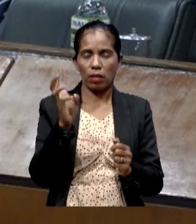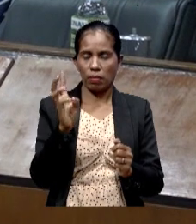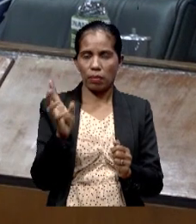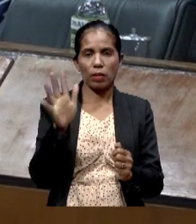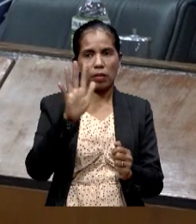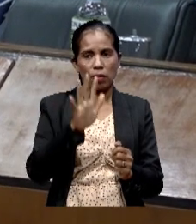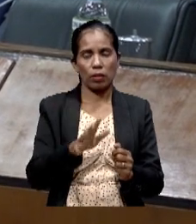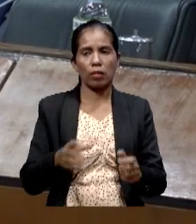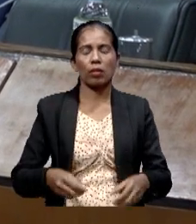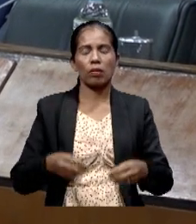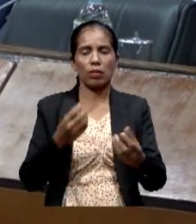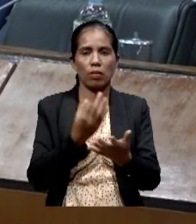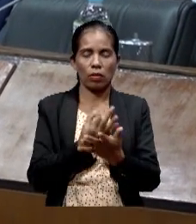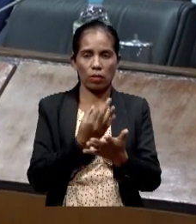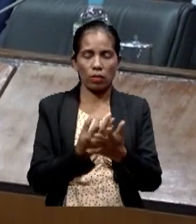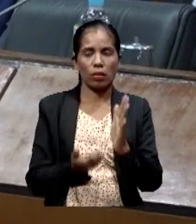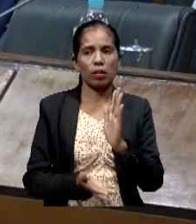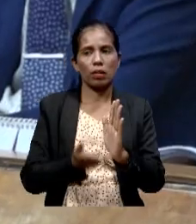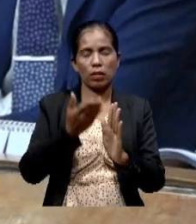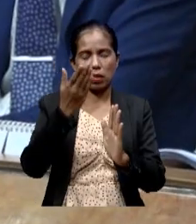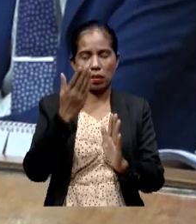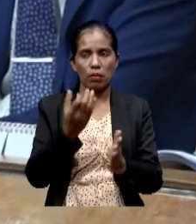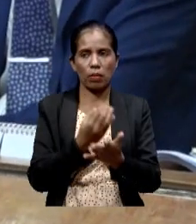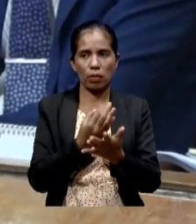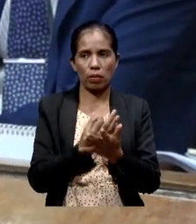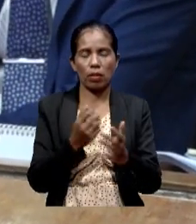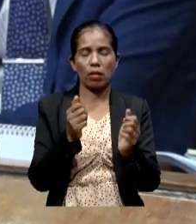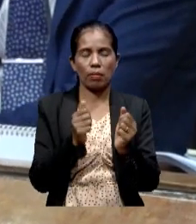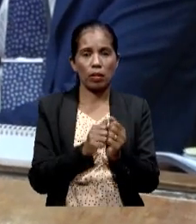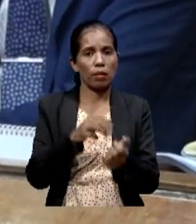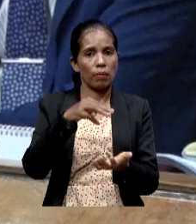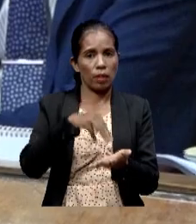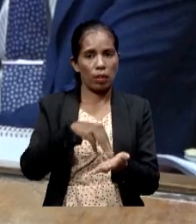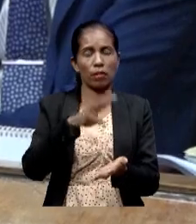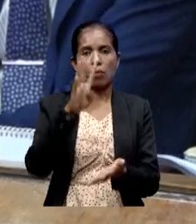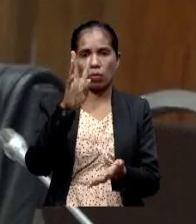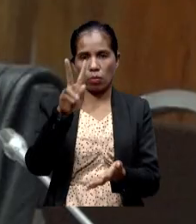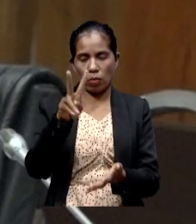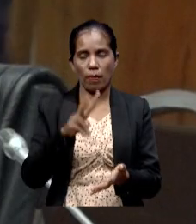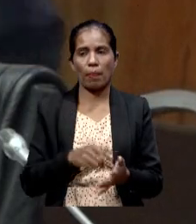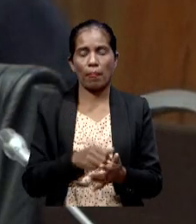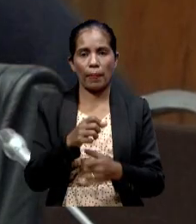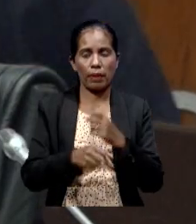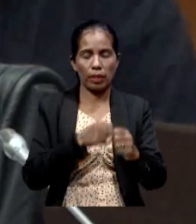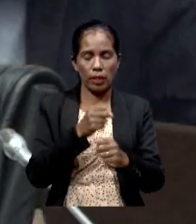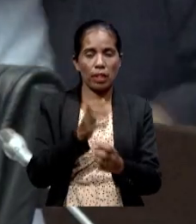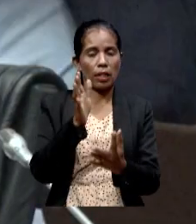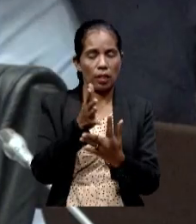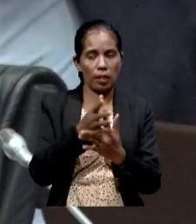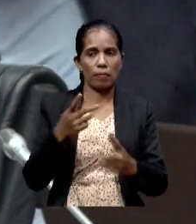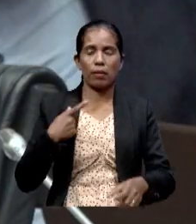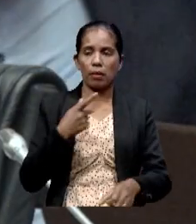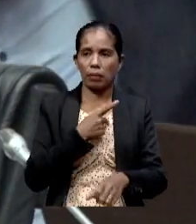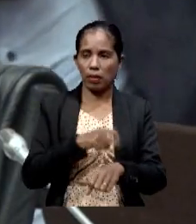rodi prejudica orçamento saiba dólar americano bilhão rua resin. Nunemos to ihe tinang klarang, Parlamento